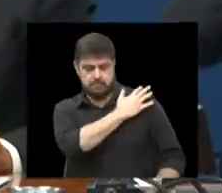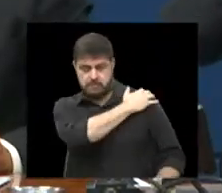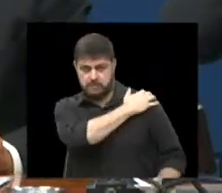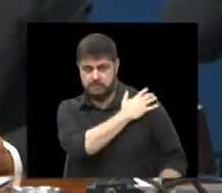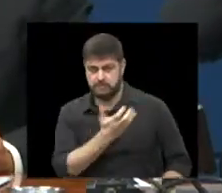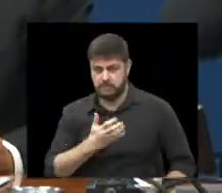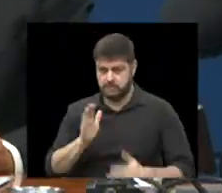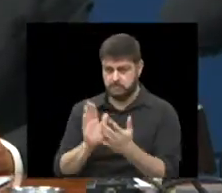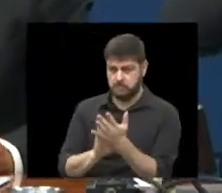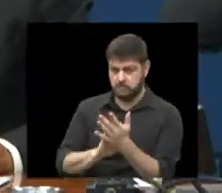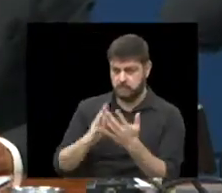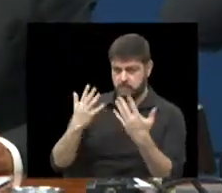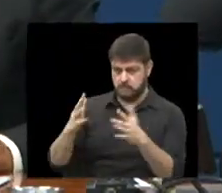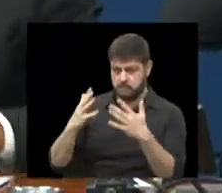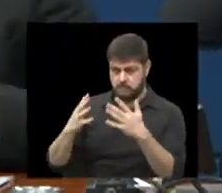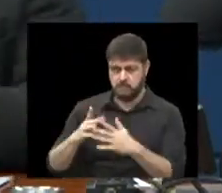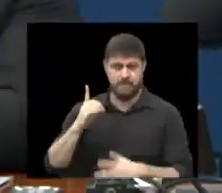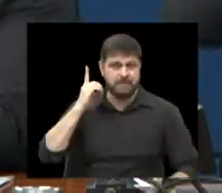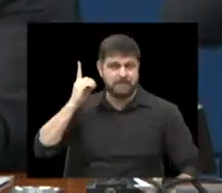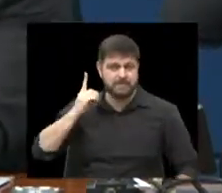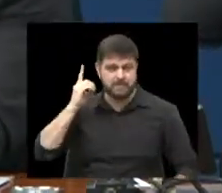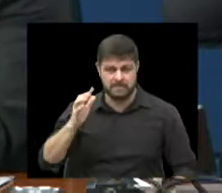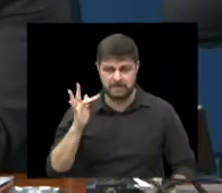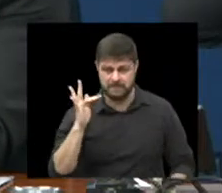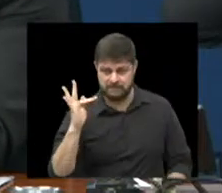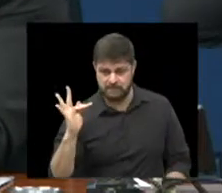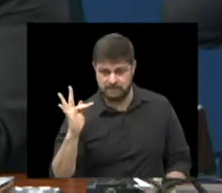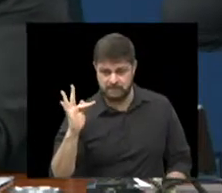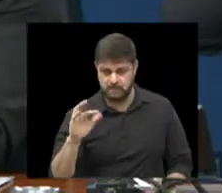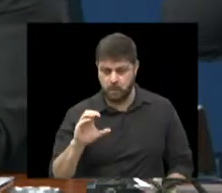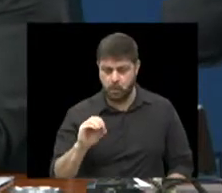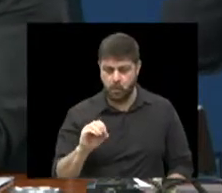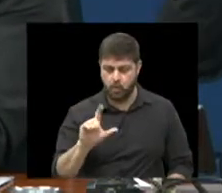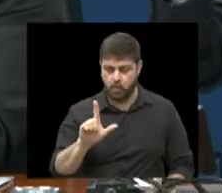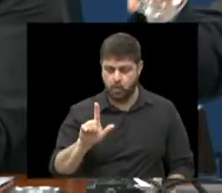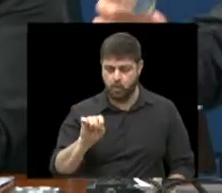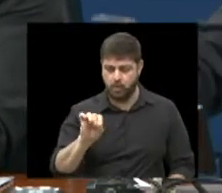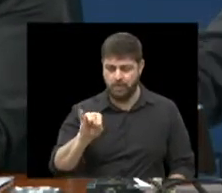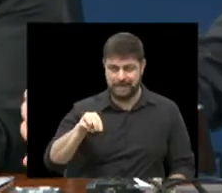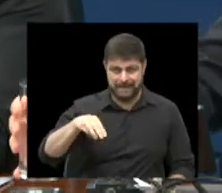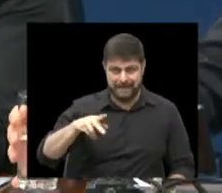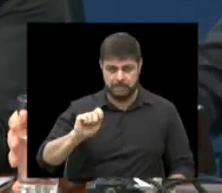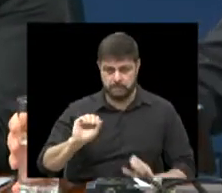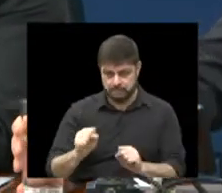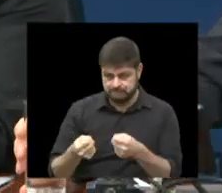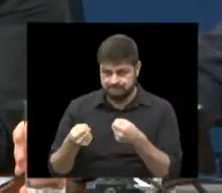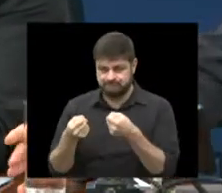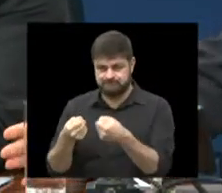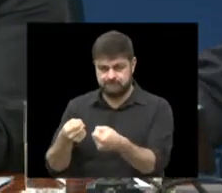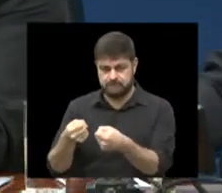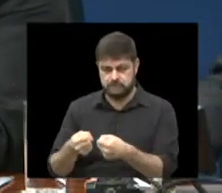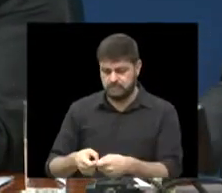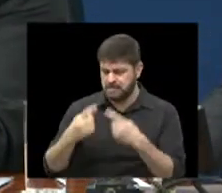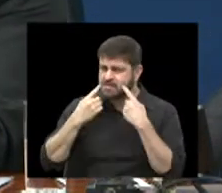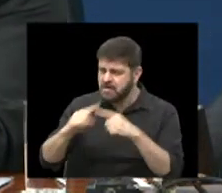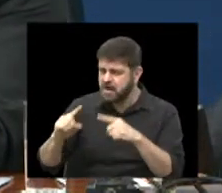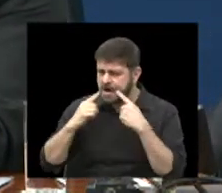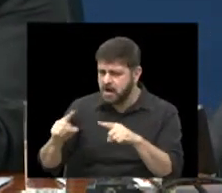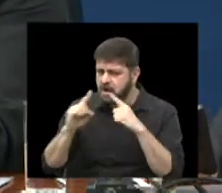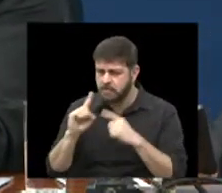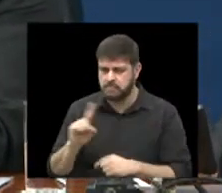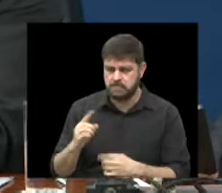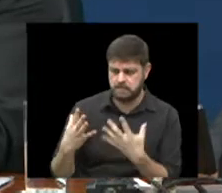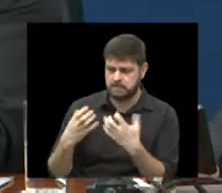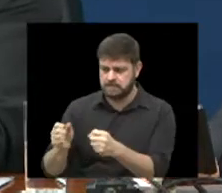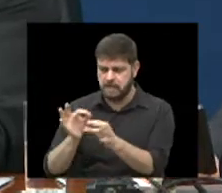de aplauso ao deputado federal Major Olímpio, que não mede esforços em protestar contra